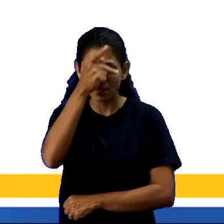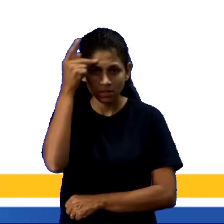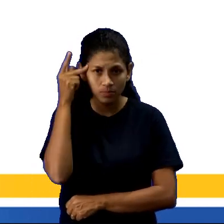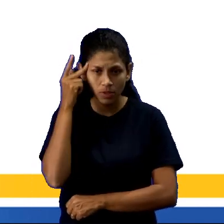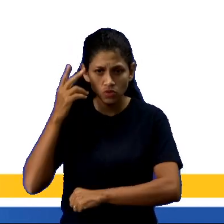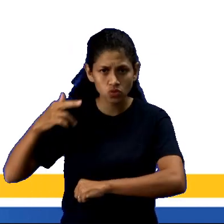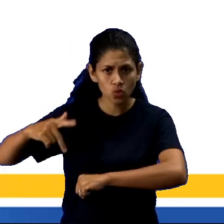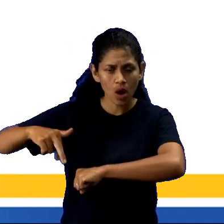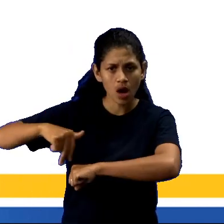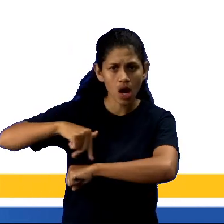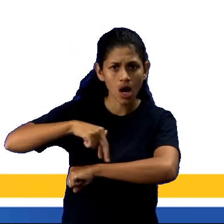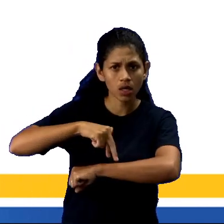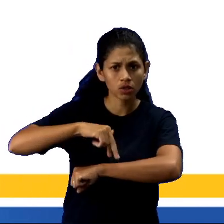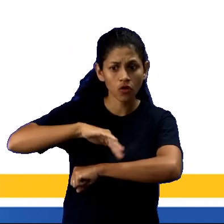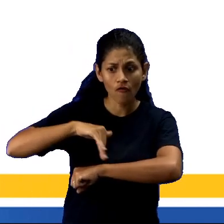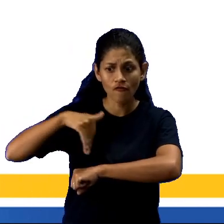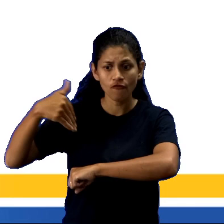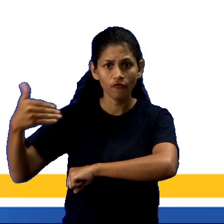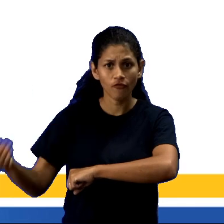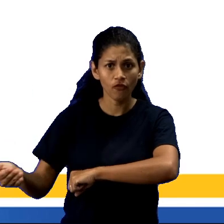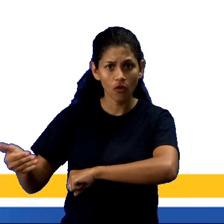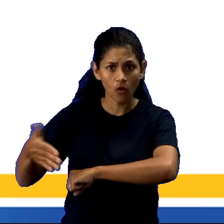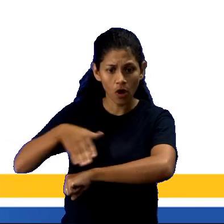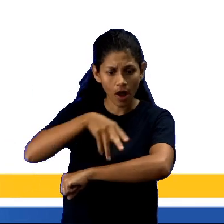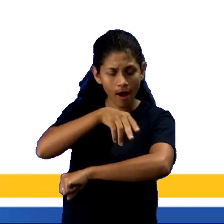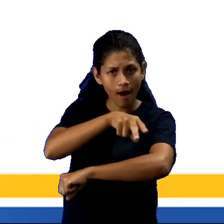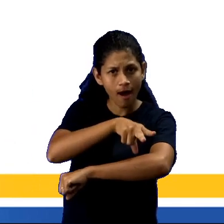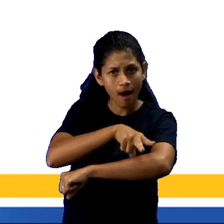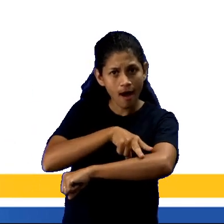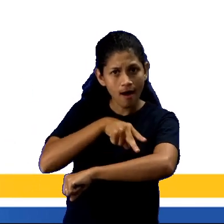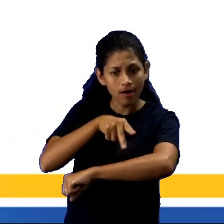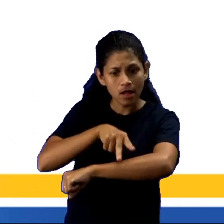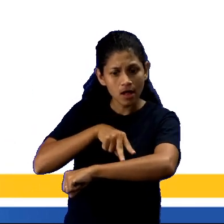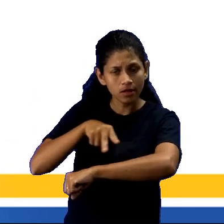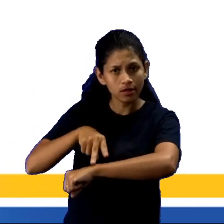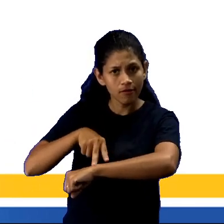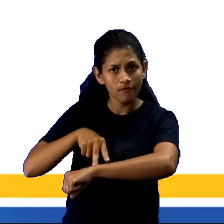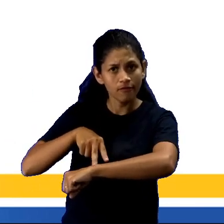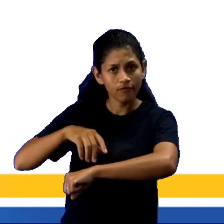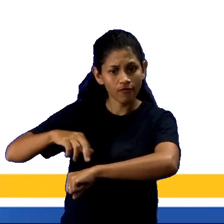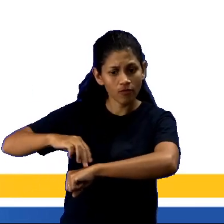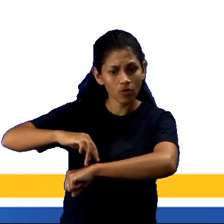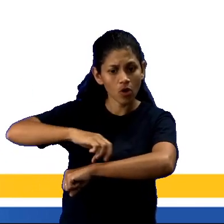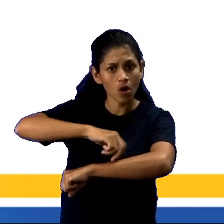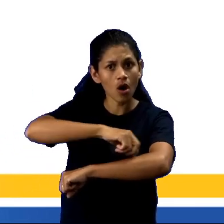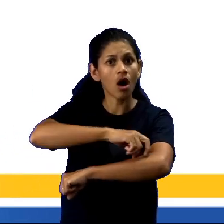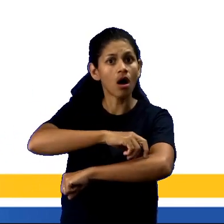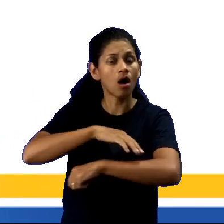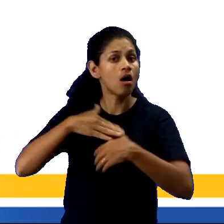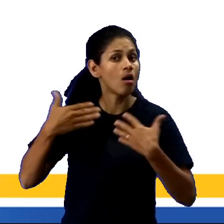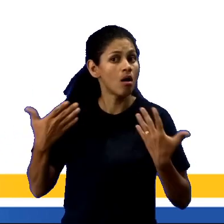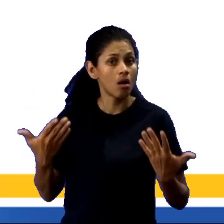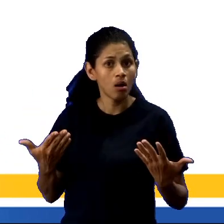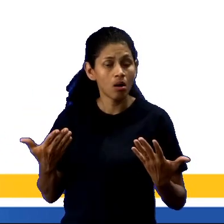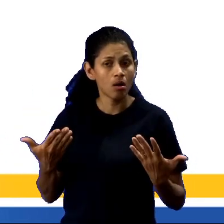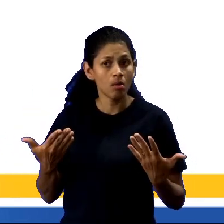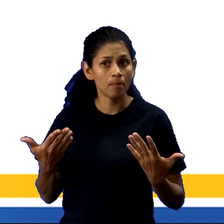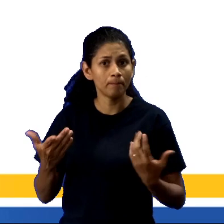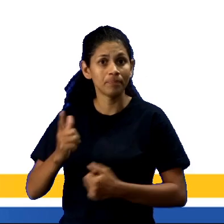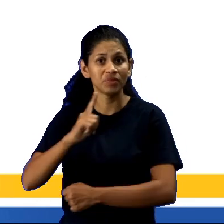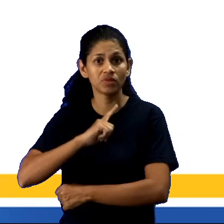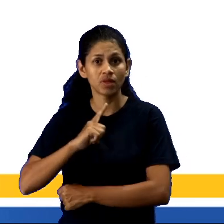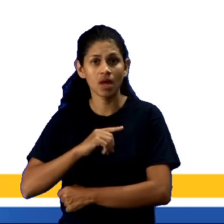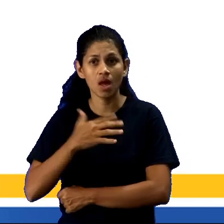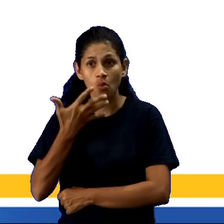Uma criança que está com seu skate, onde estão passando os carros. Nós temos uma criança de